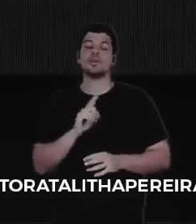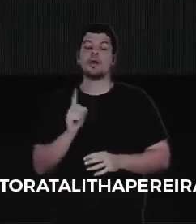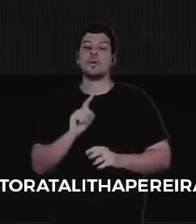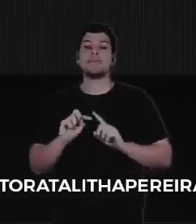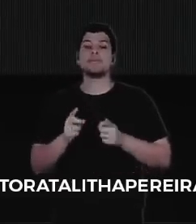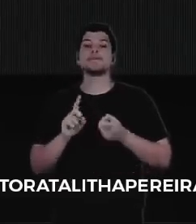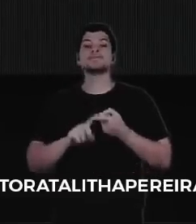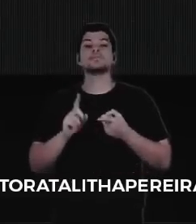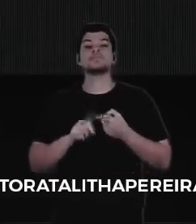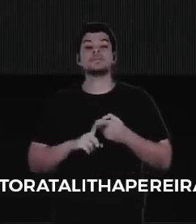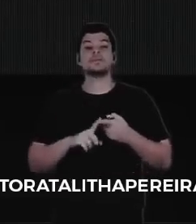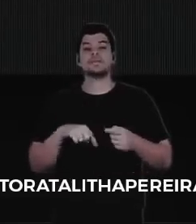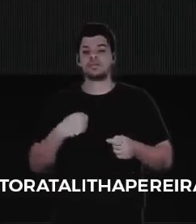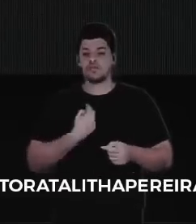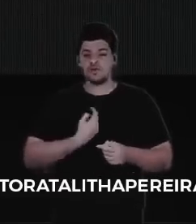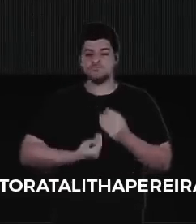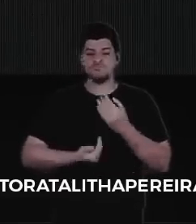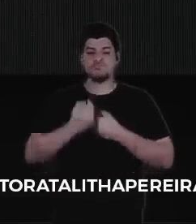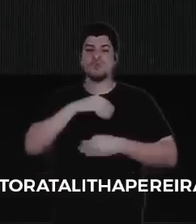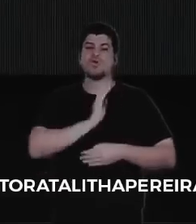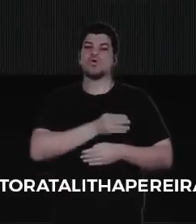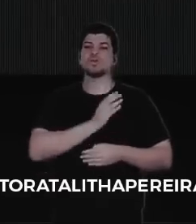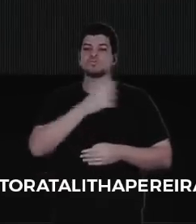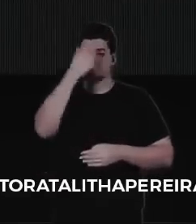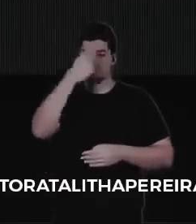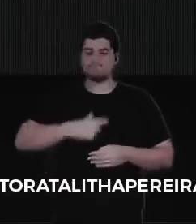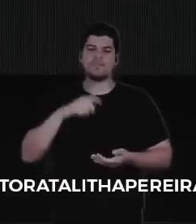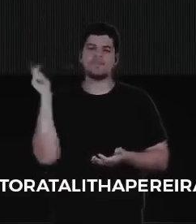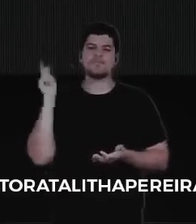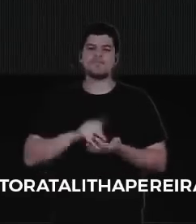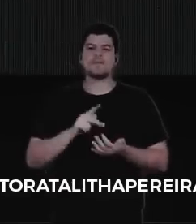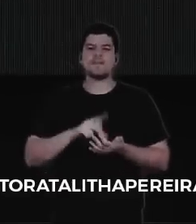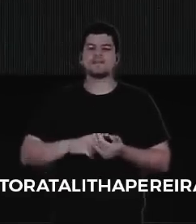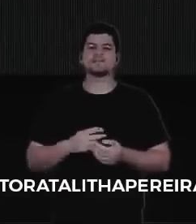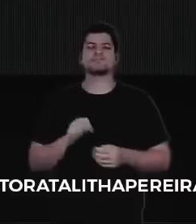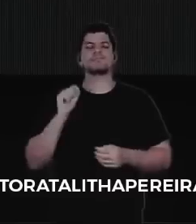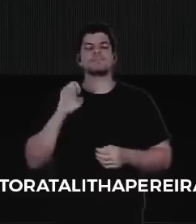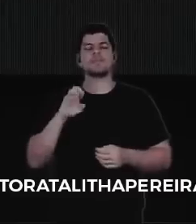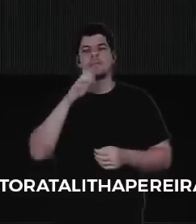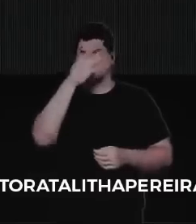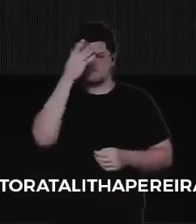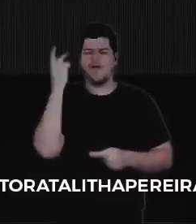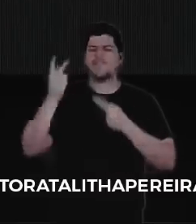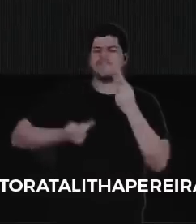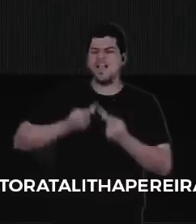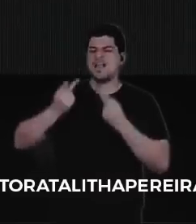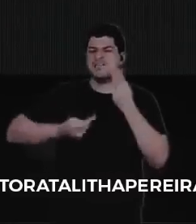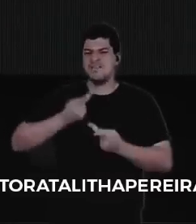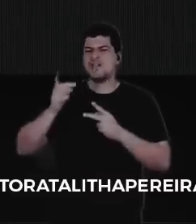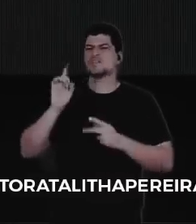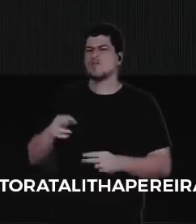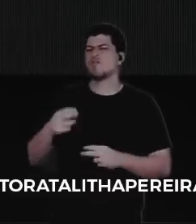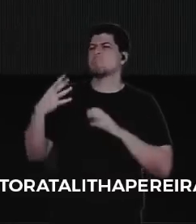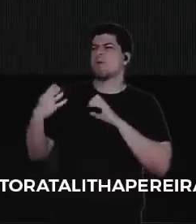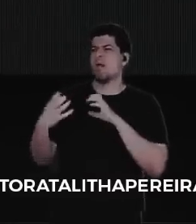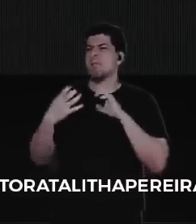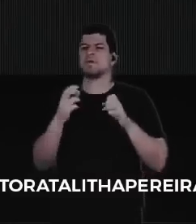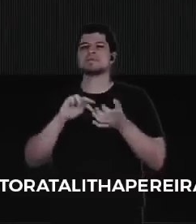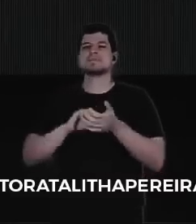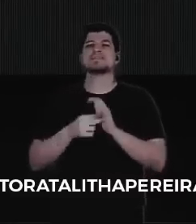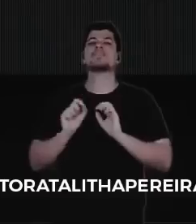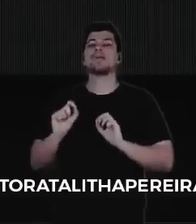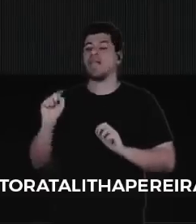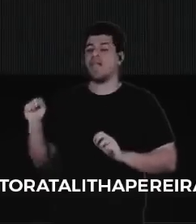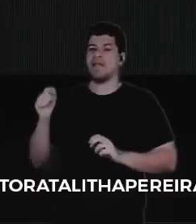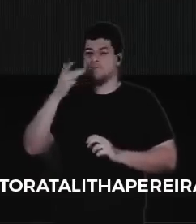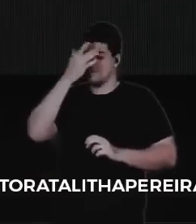revela quem nós somos? Porque uma pessoa que só vem com palavra negativa reclamando é uma pessoa azeda.